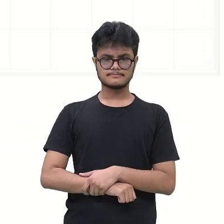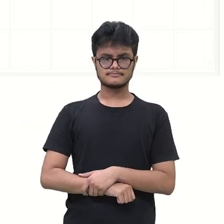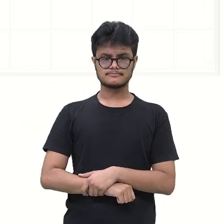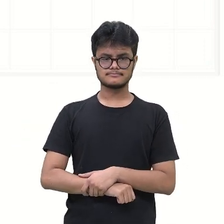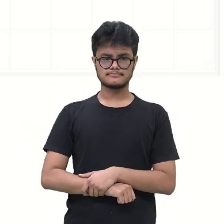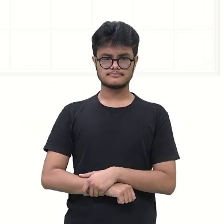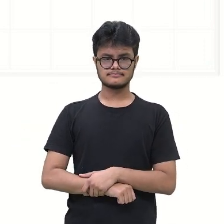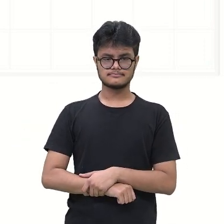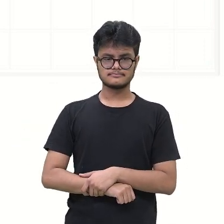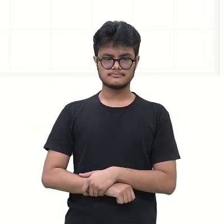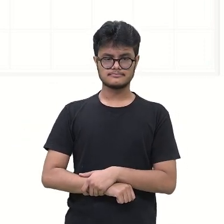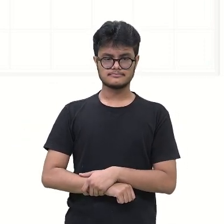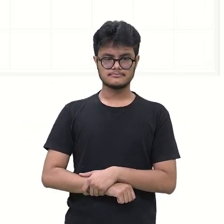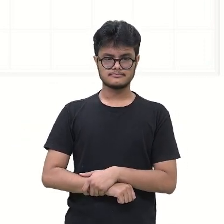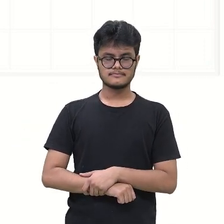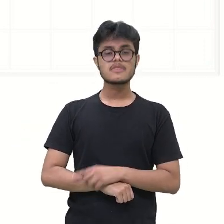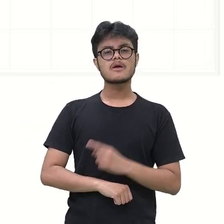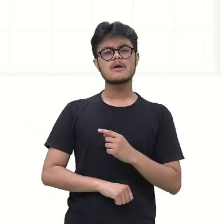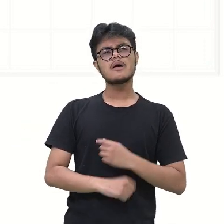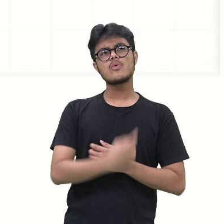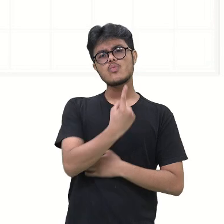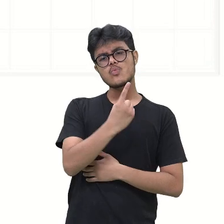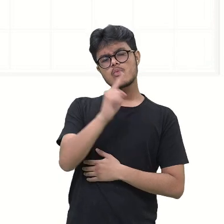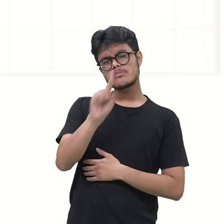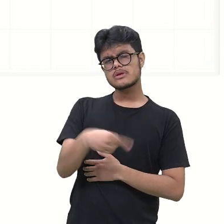Né? Vamos dizer, é